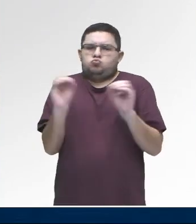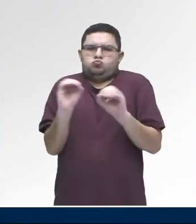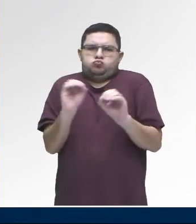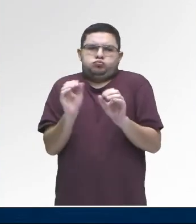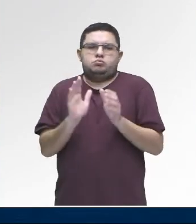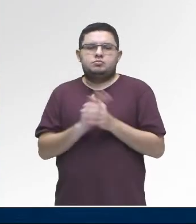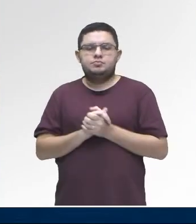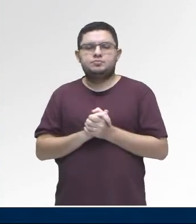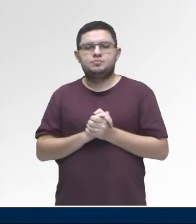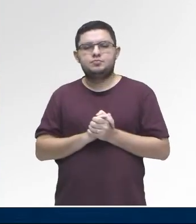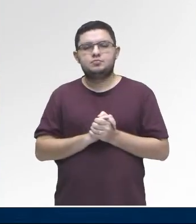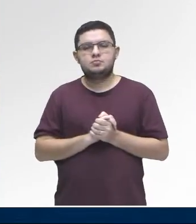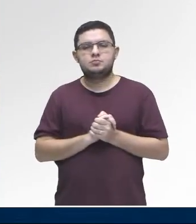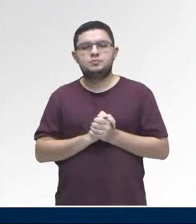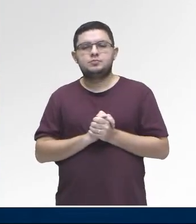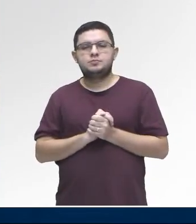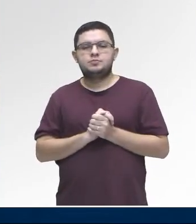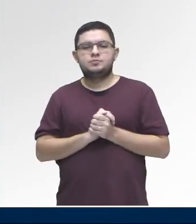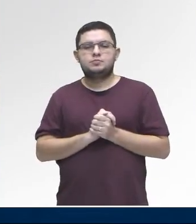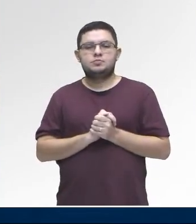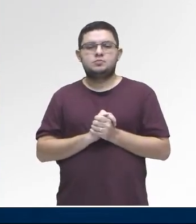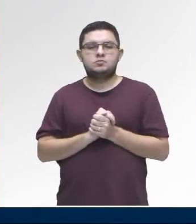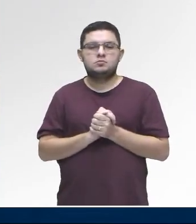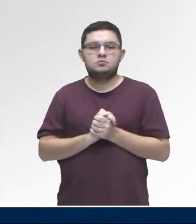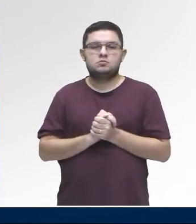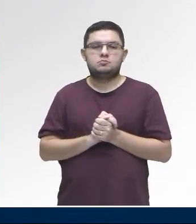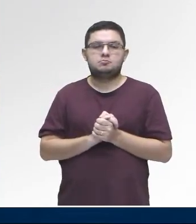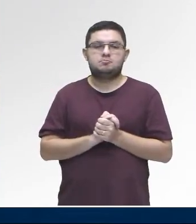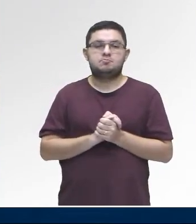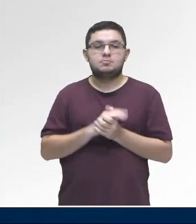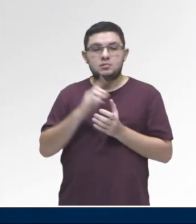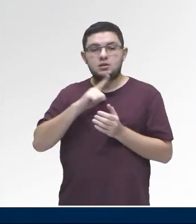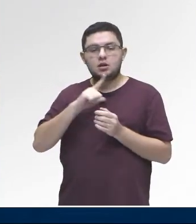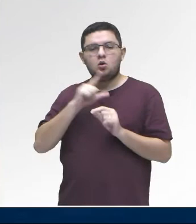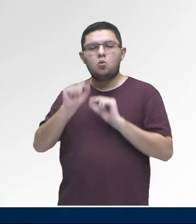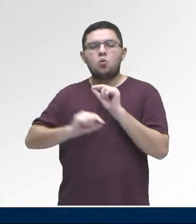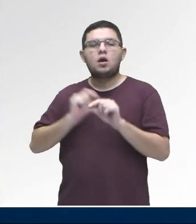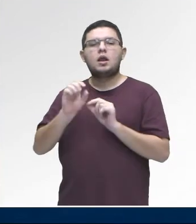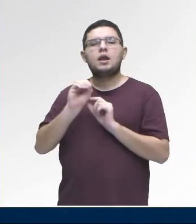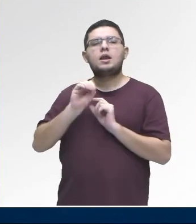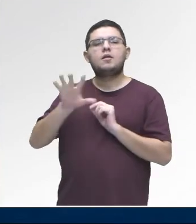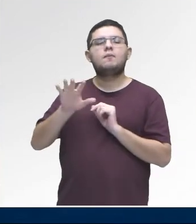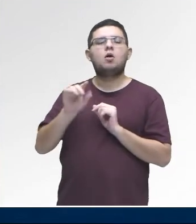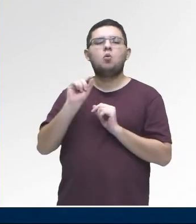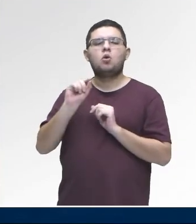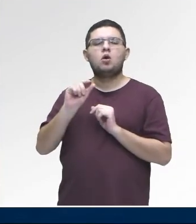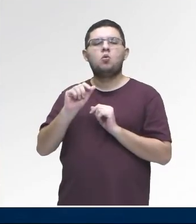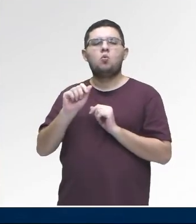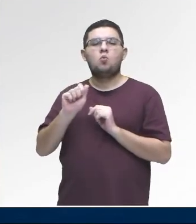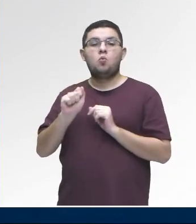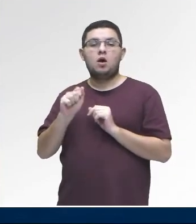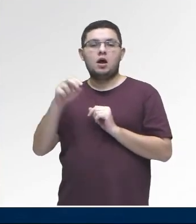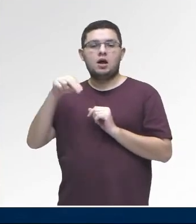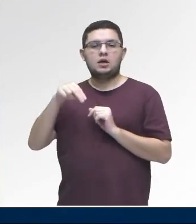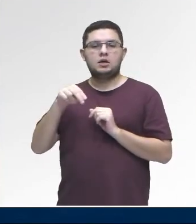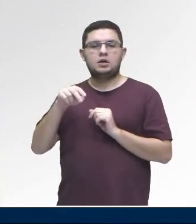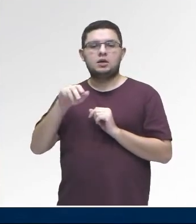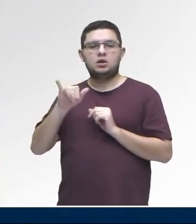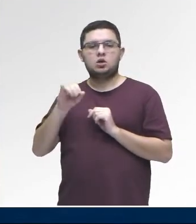libera um ânion exclusivo, tá bom? Que é o